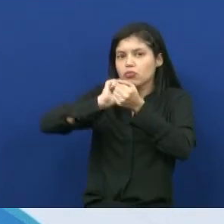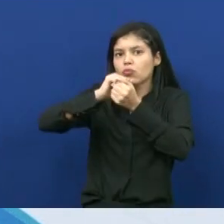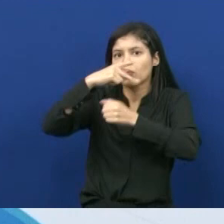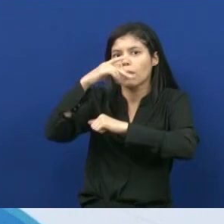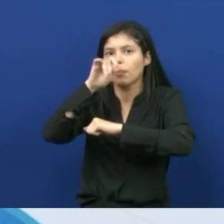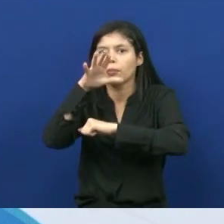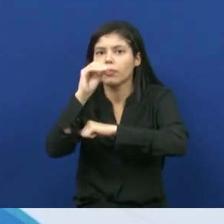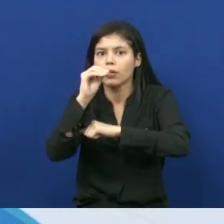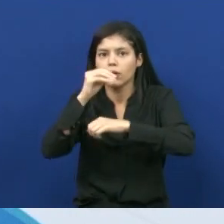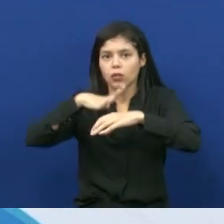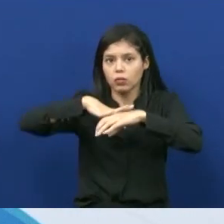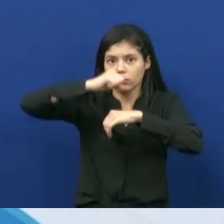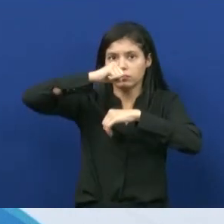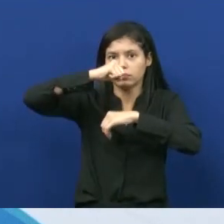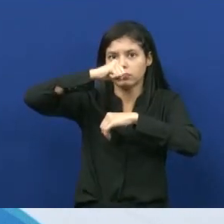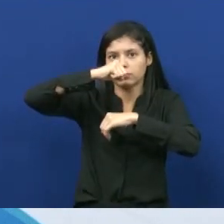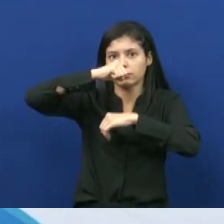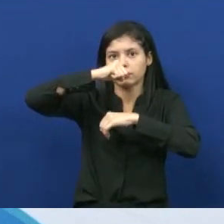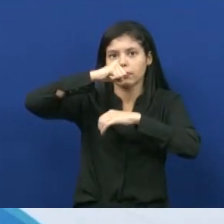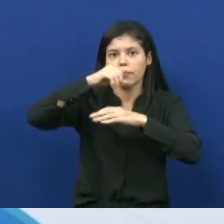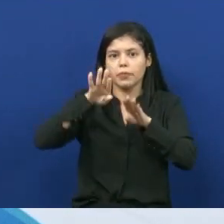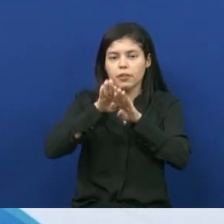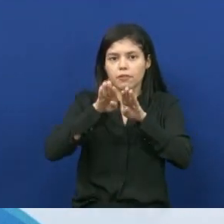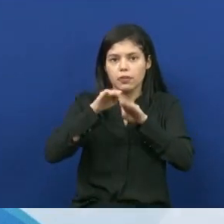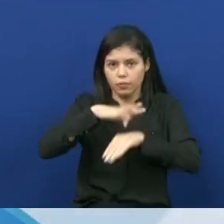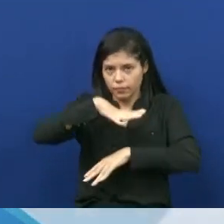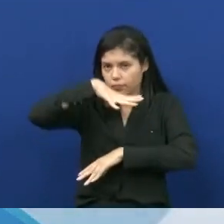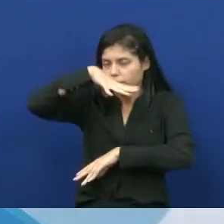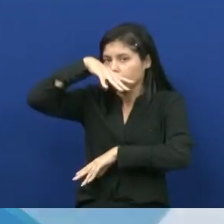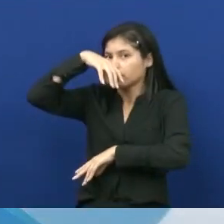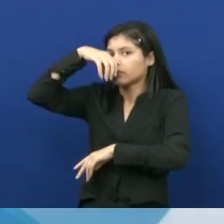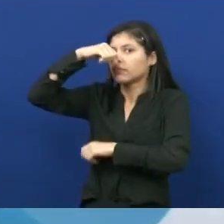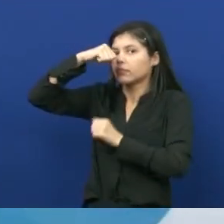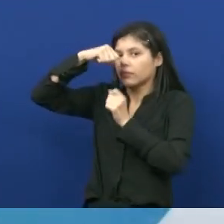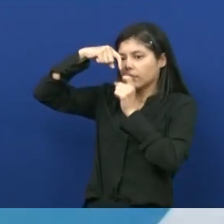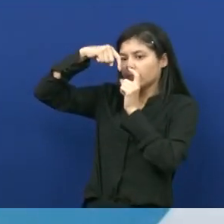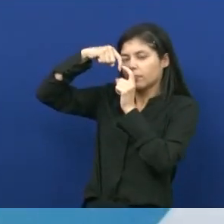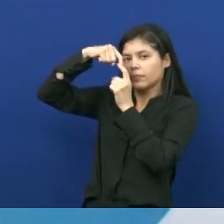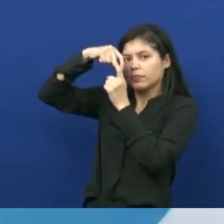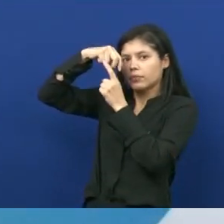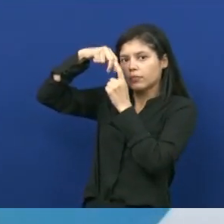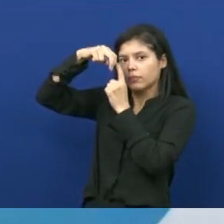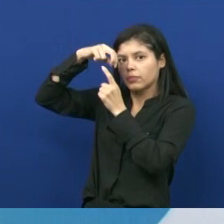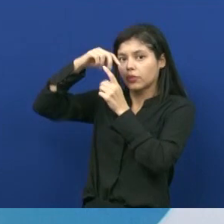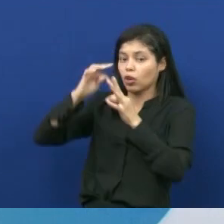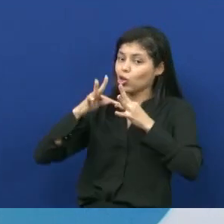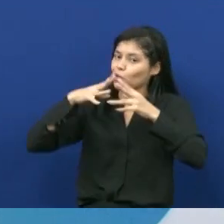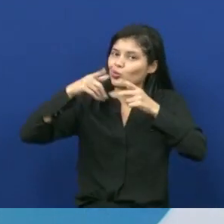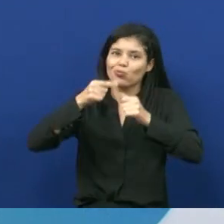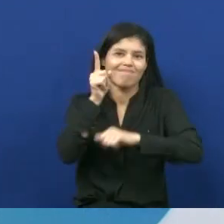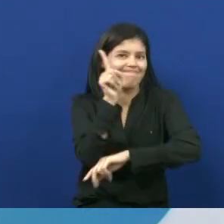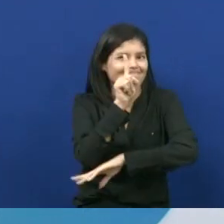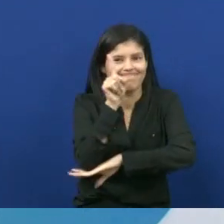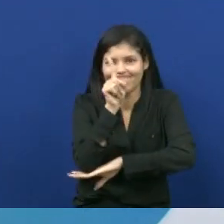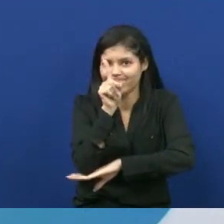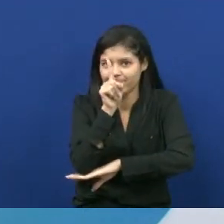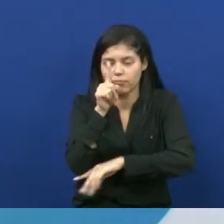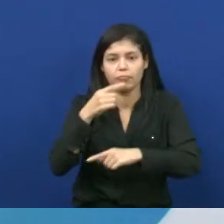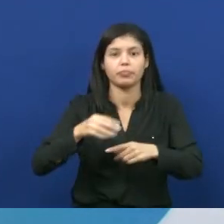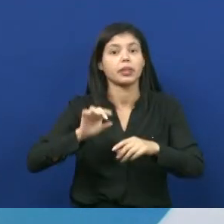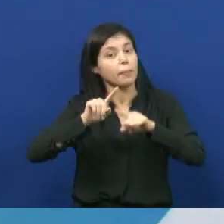pelos, grudam a sujeira que a gente respira. Infelizmente, não é toda a sujeira que a gente